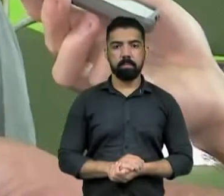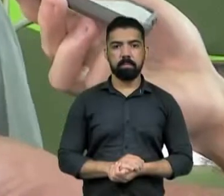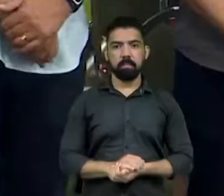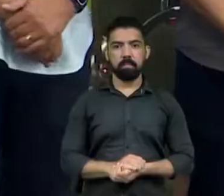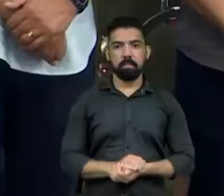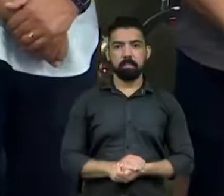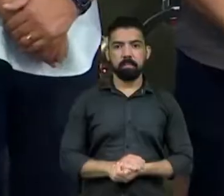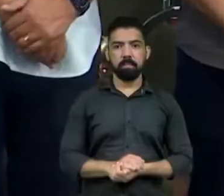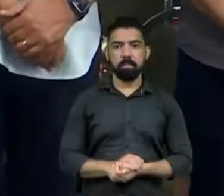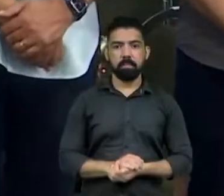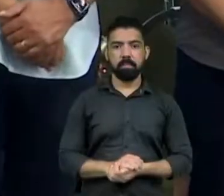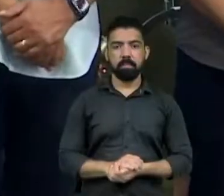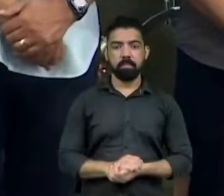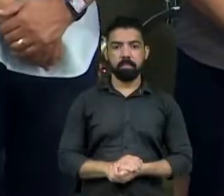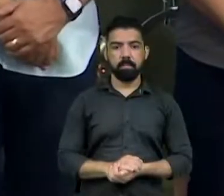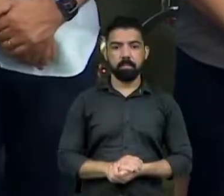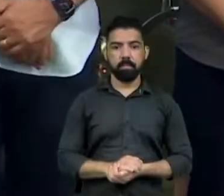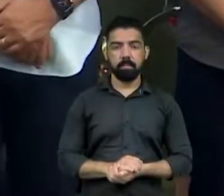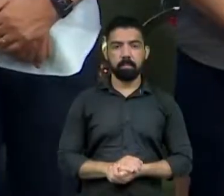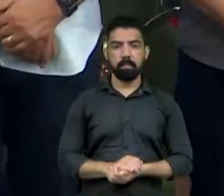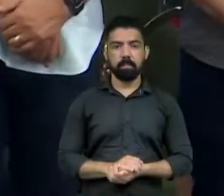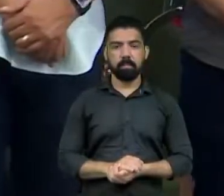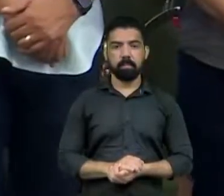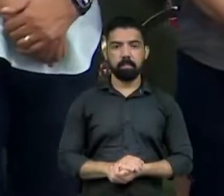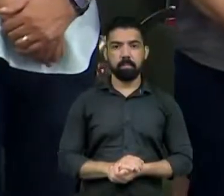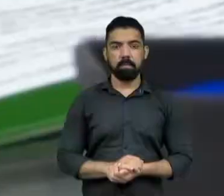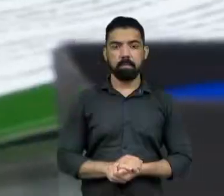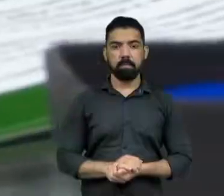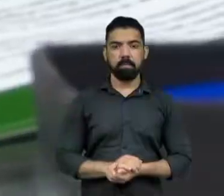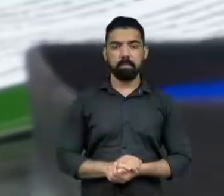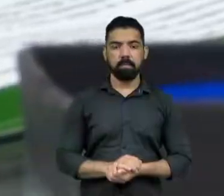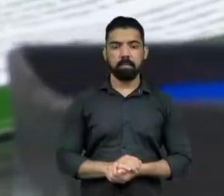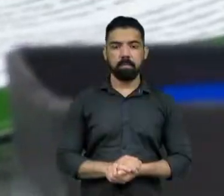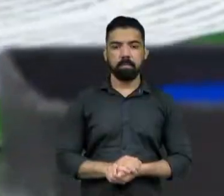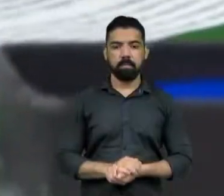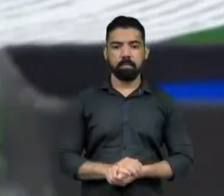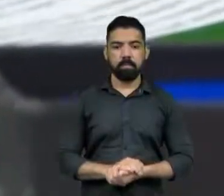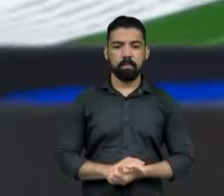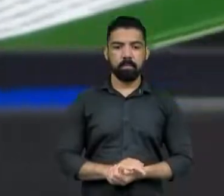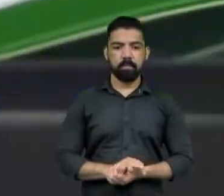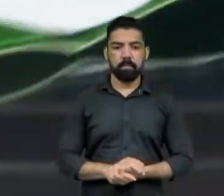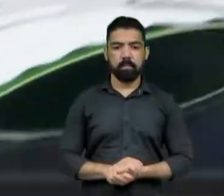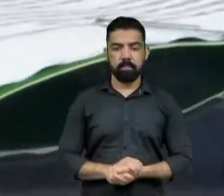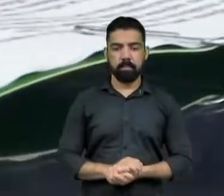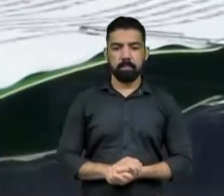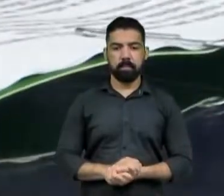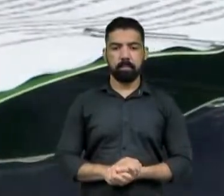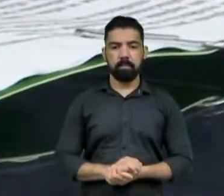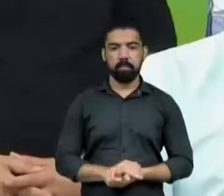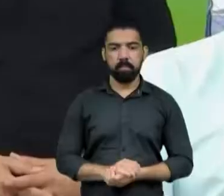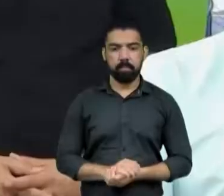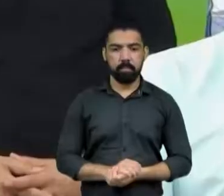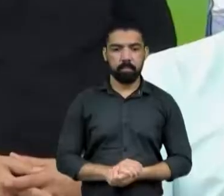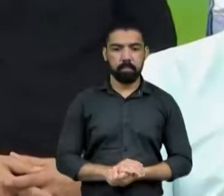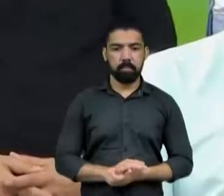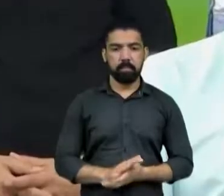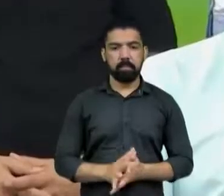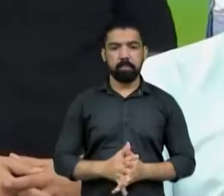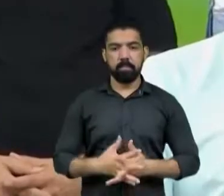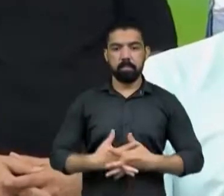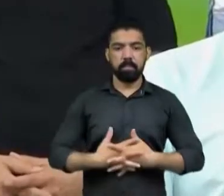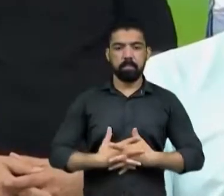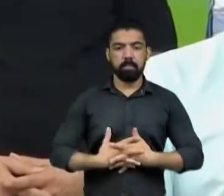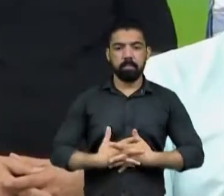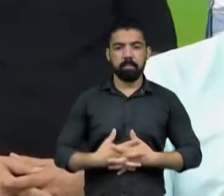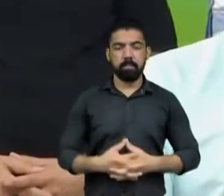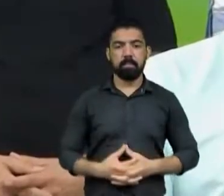de direito. São 336 mil imóveis cedidos para mais de 100 mil famílias até o fim do ano, com orçamento de cerca de